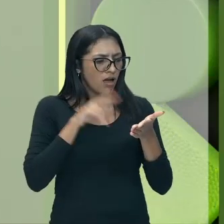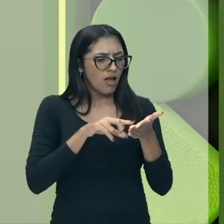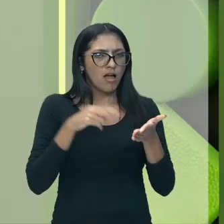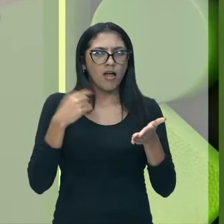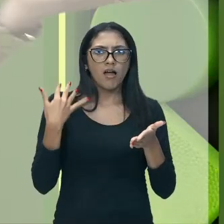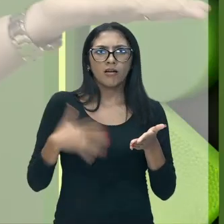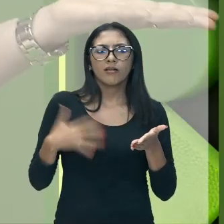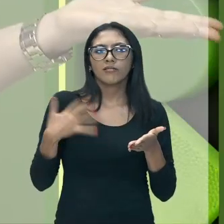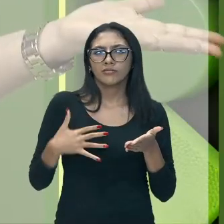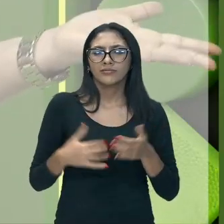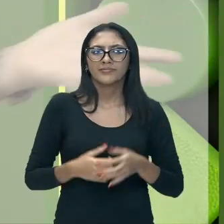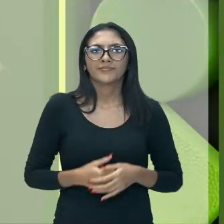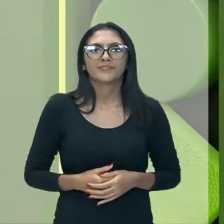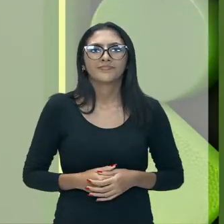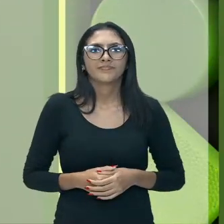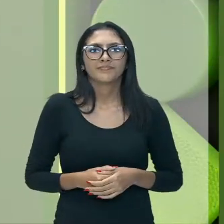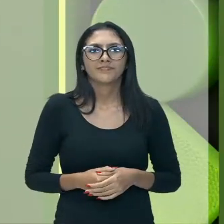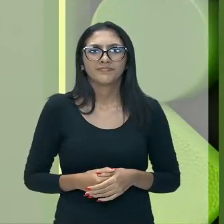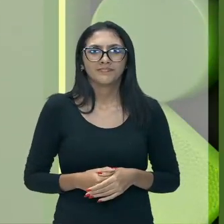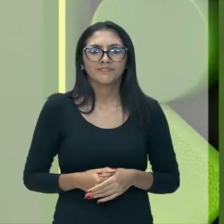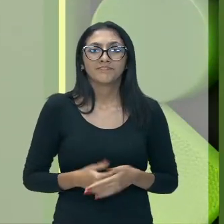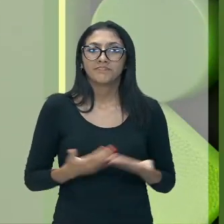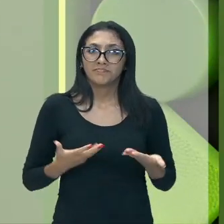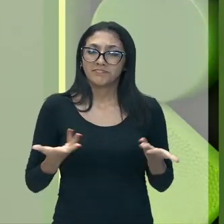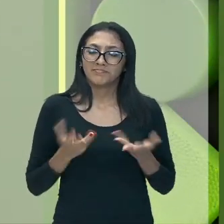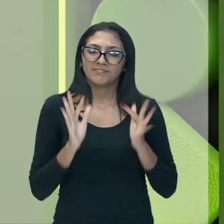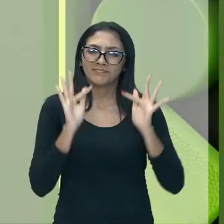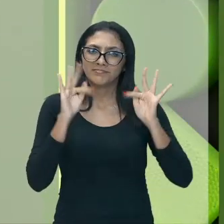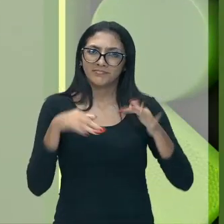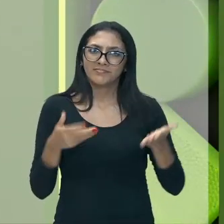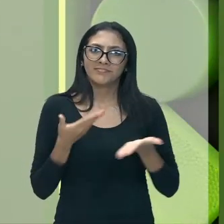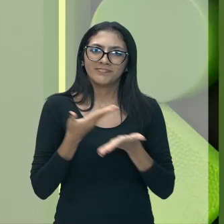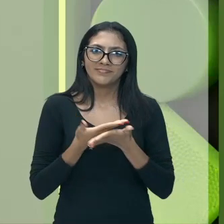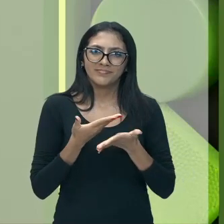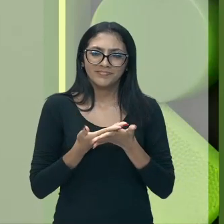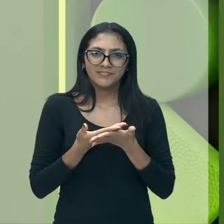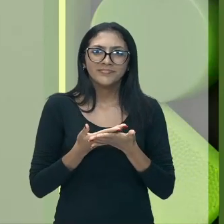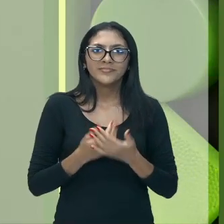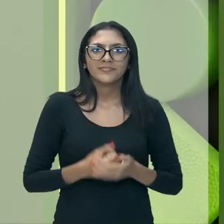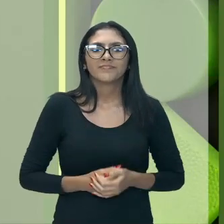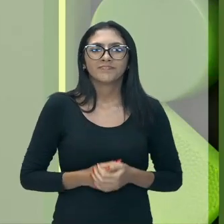alta. Pessoal, finalizo